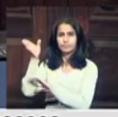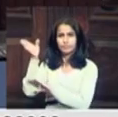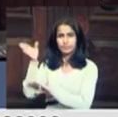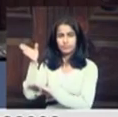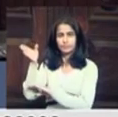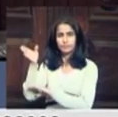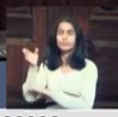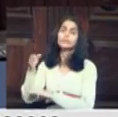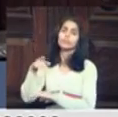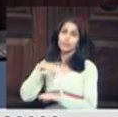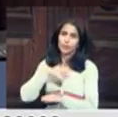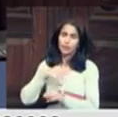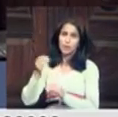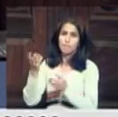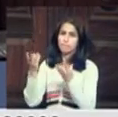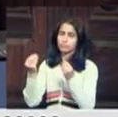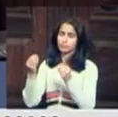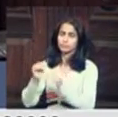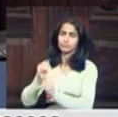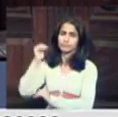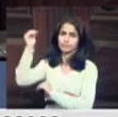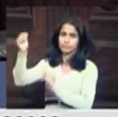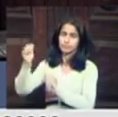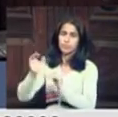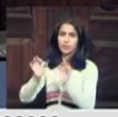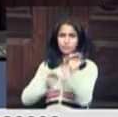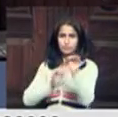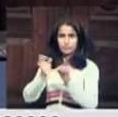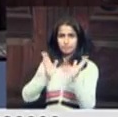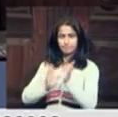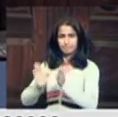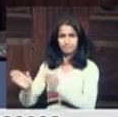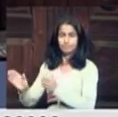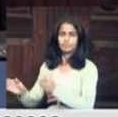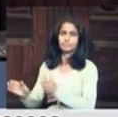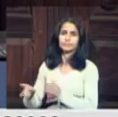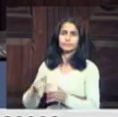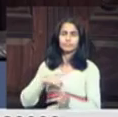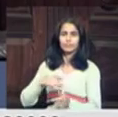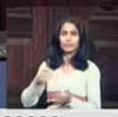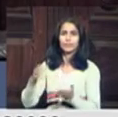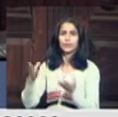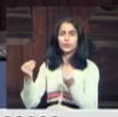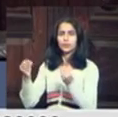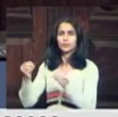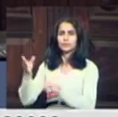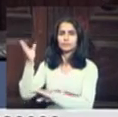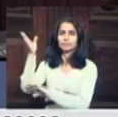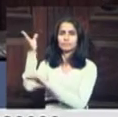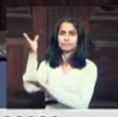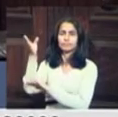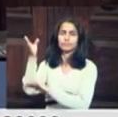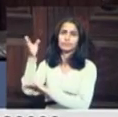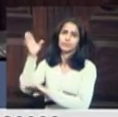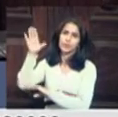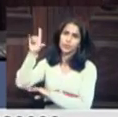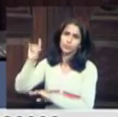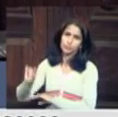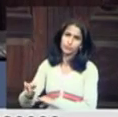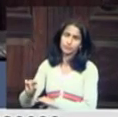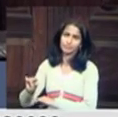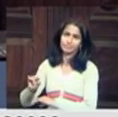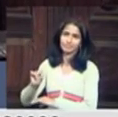capacidade hoteleira da cidade sem nenhum tipo de programação. Hoje, nossos hotéis estão com ocupação abaixo da casa